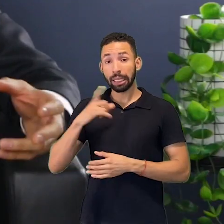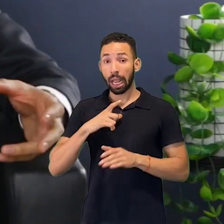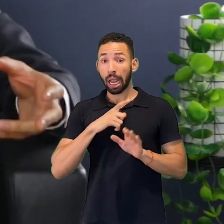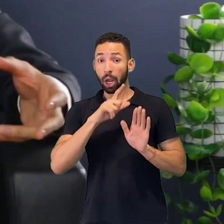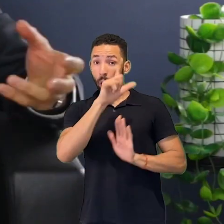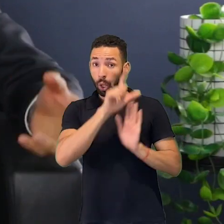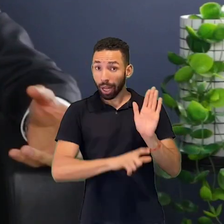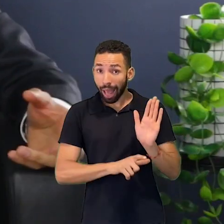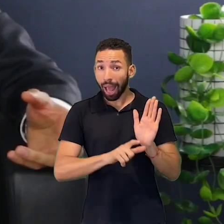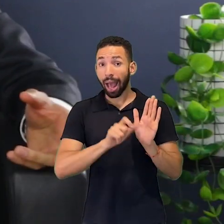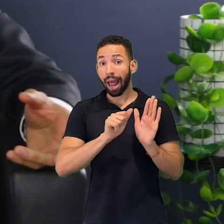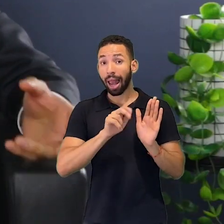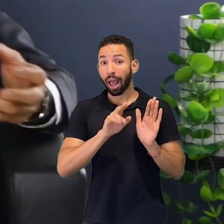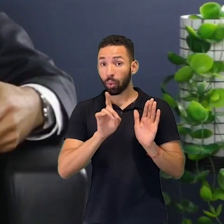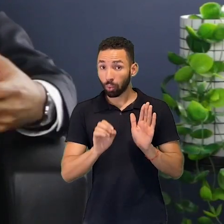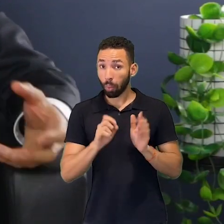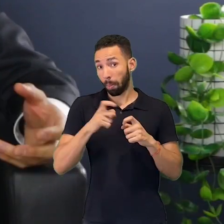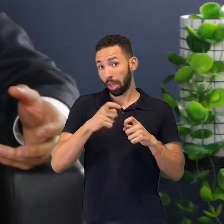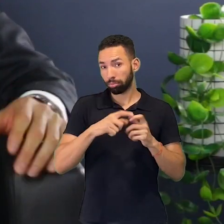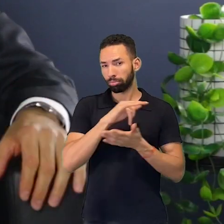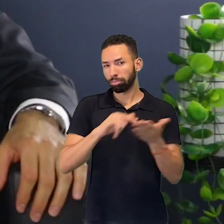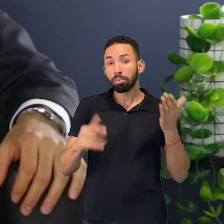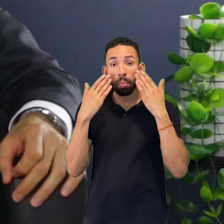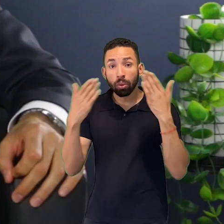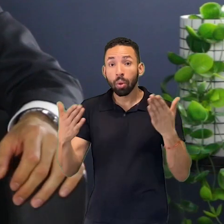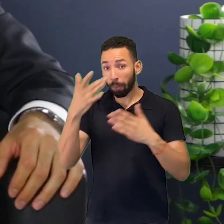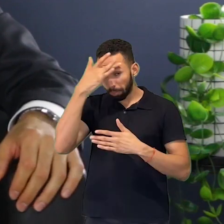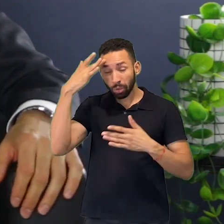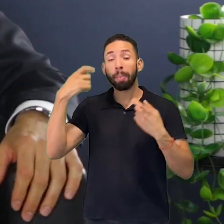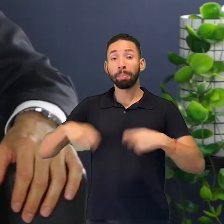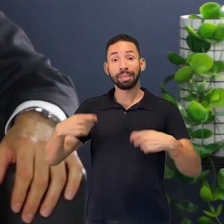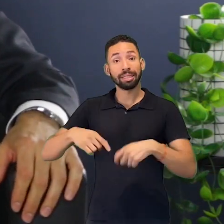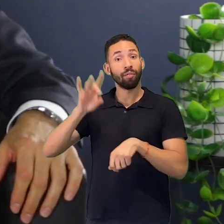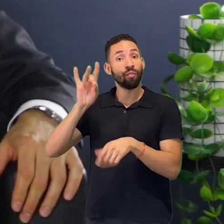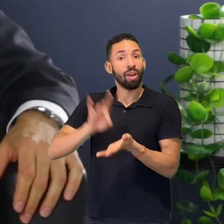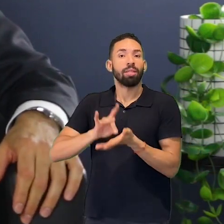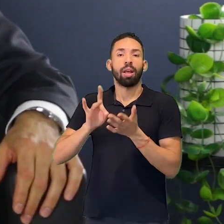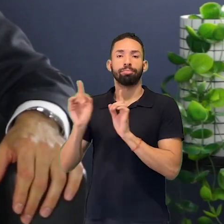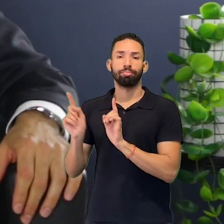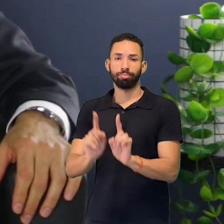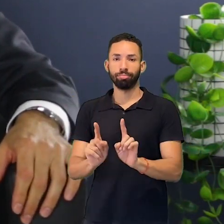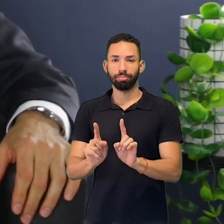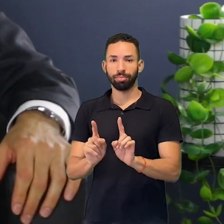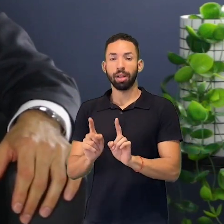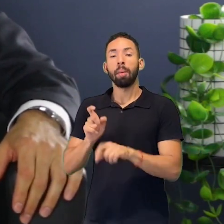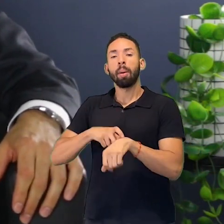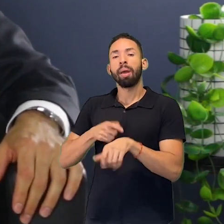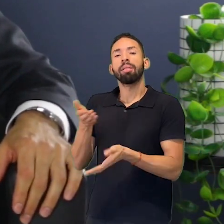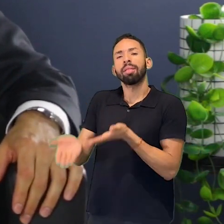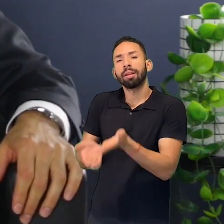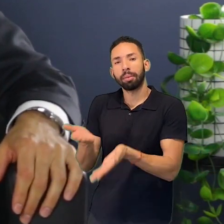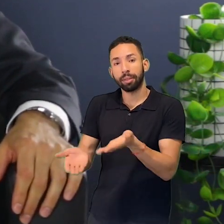Se existe um laudo médico, uma indicação médica ali que determine que aquela pessoa precise de acompanhante para